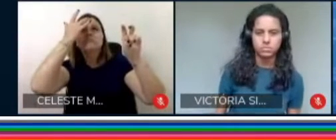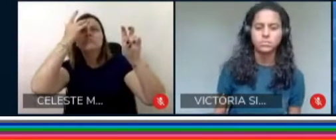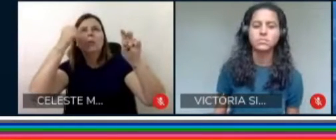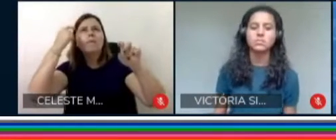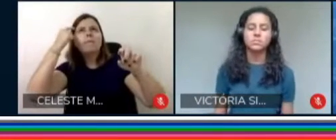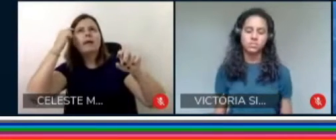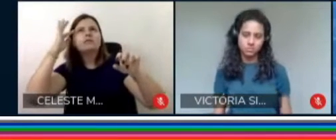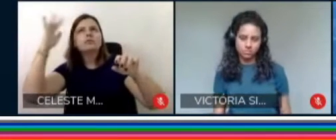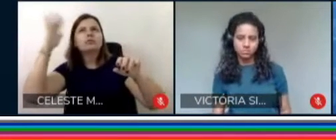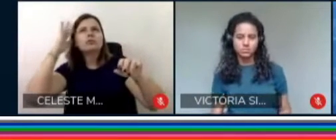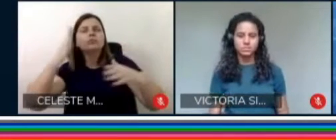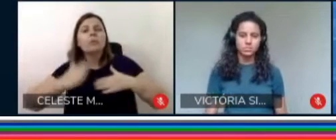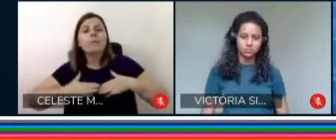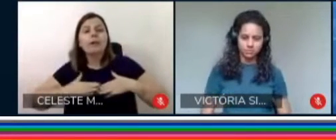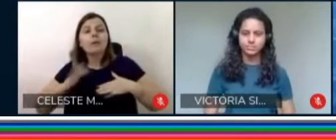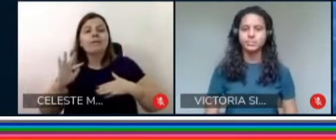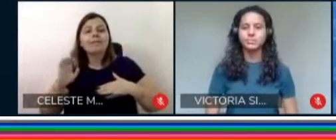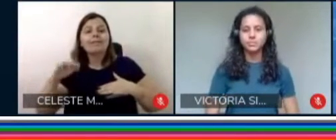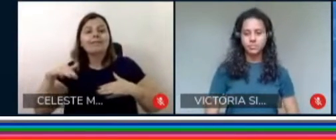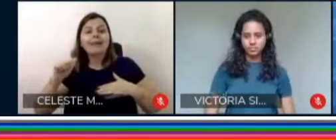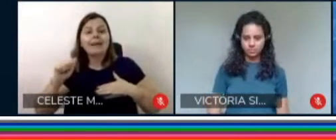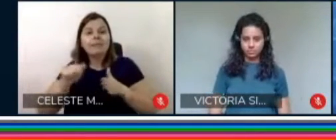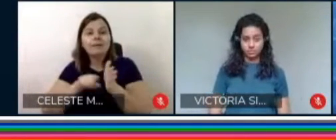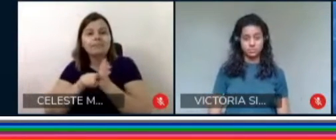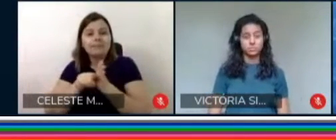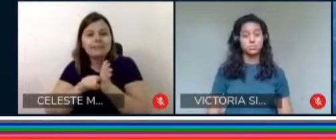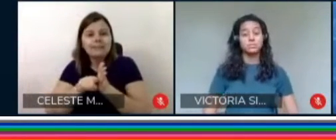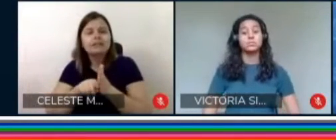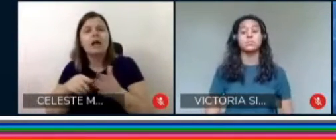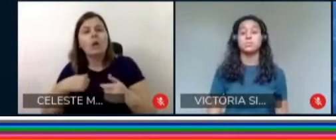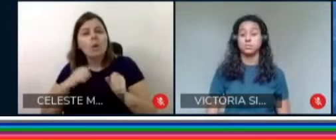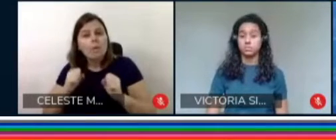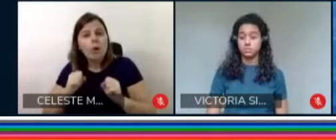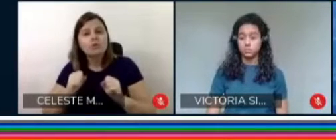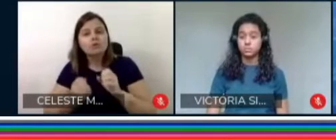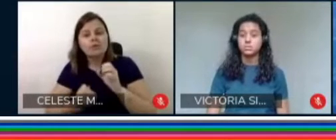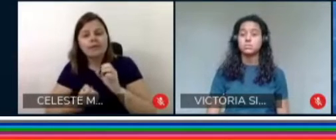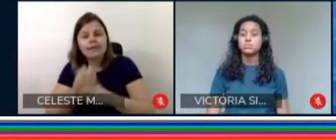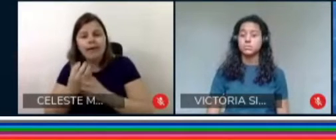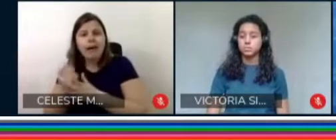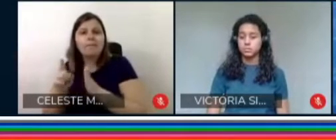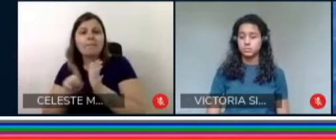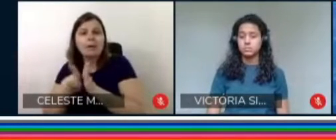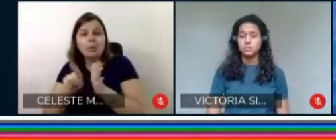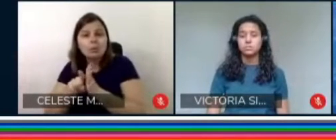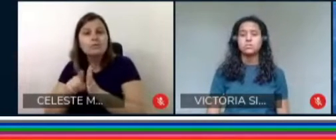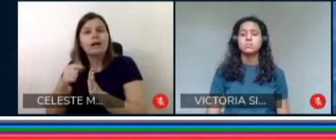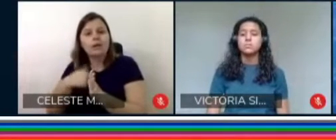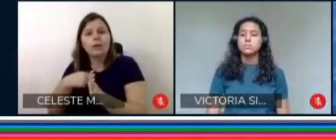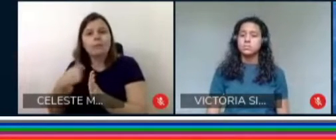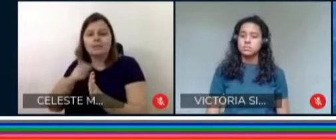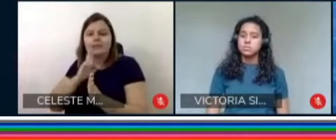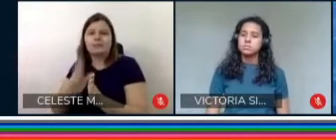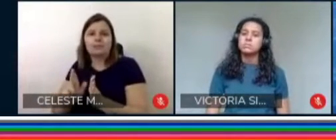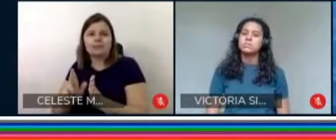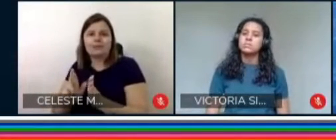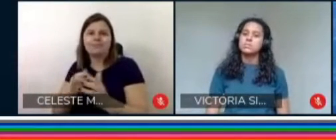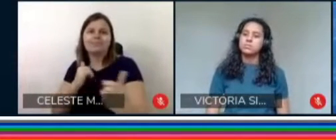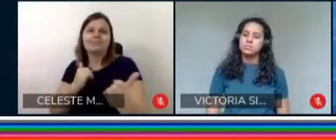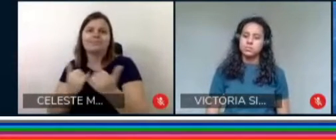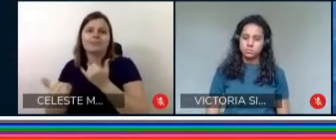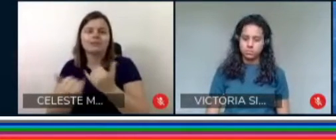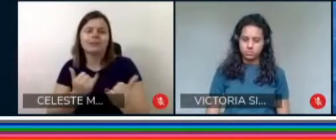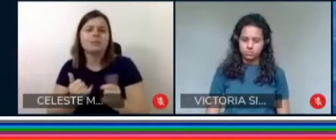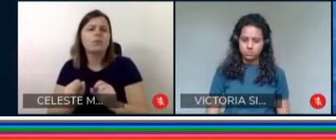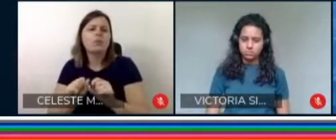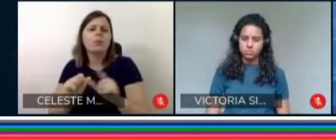né? E aí, a partir de então, eu posso formular questões que devem ser respondidas sobre aquilo que eu quero saber. Como, por exemplo, quais são